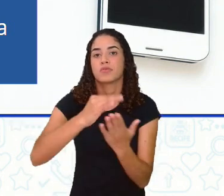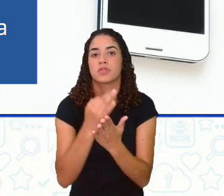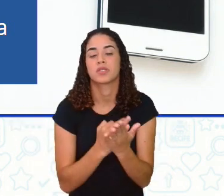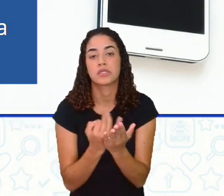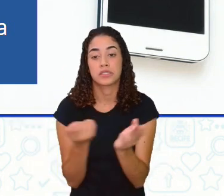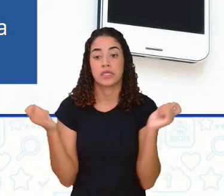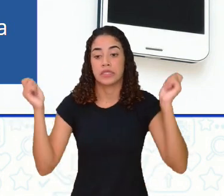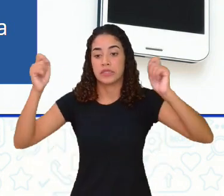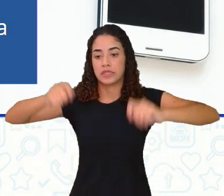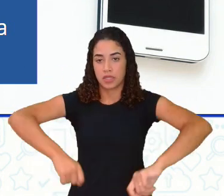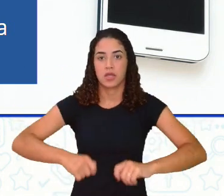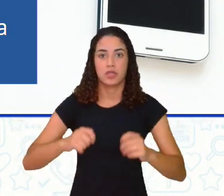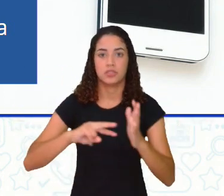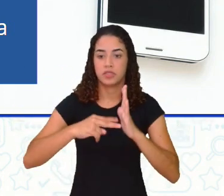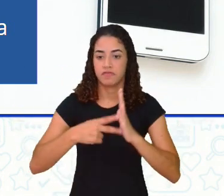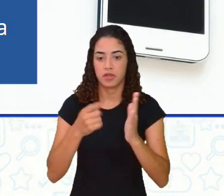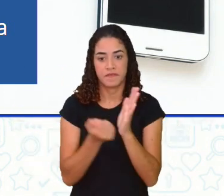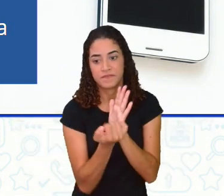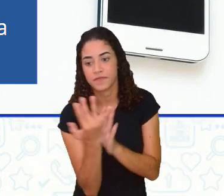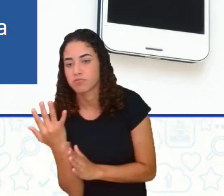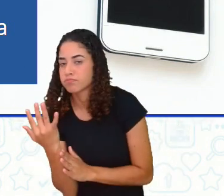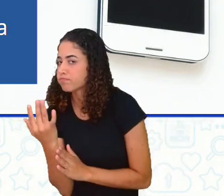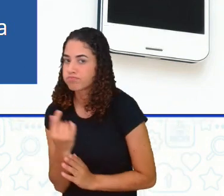permite plurissignificados, certo?